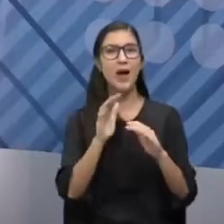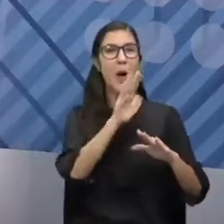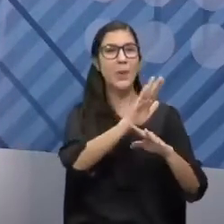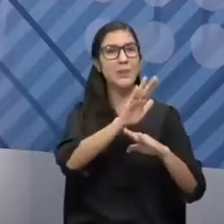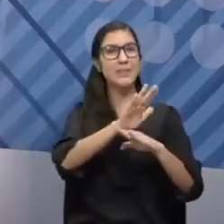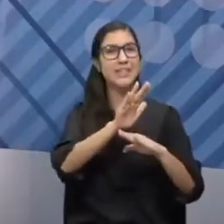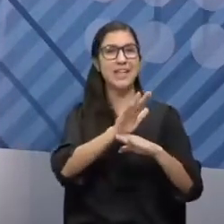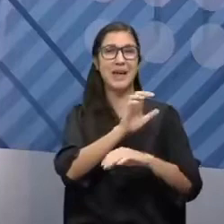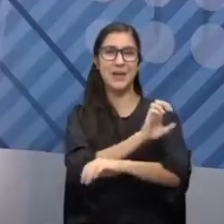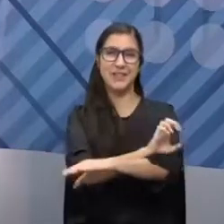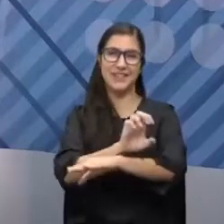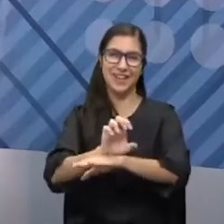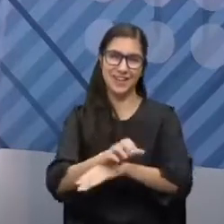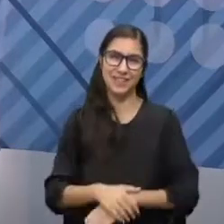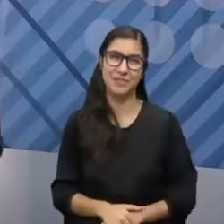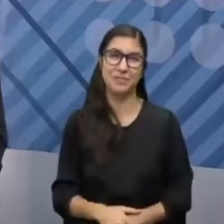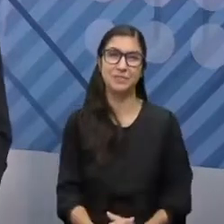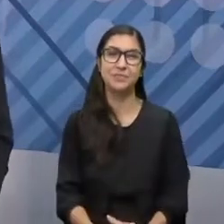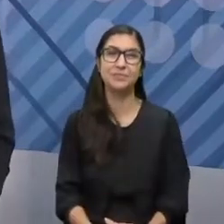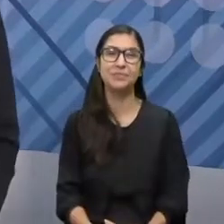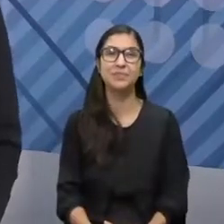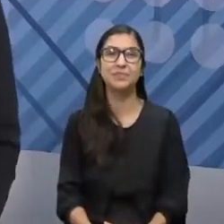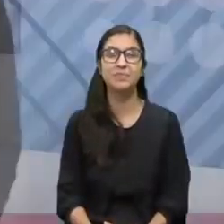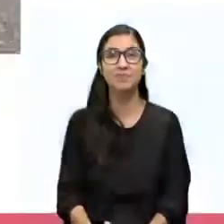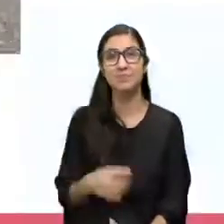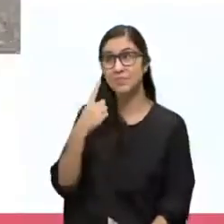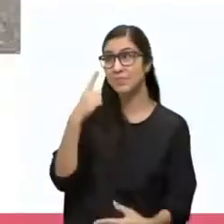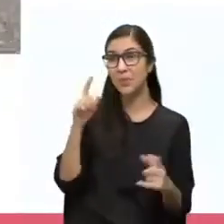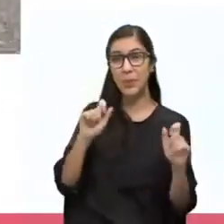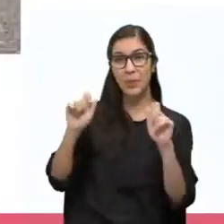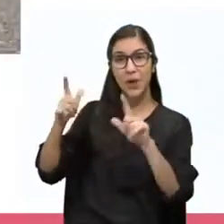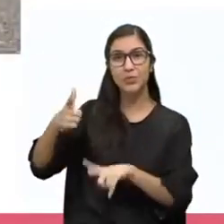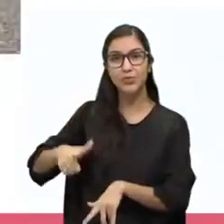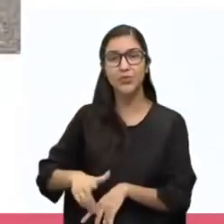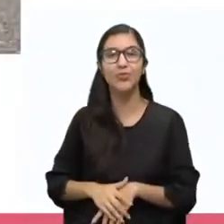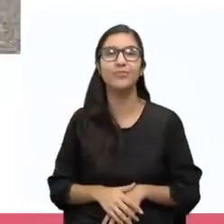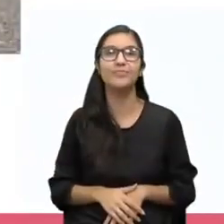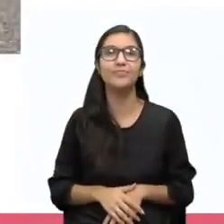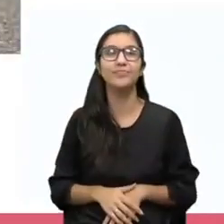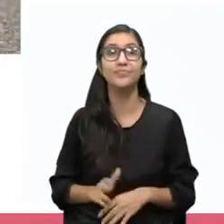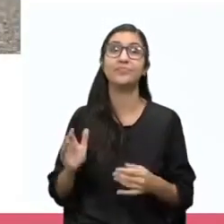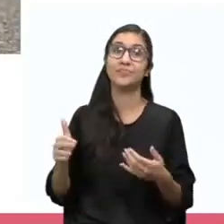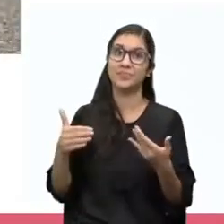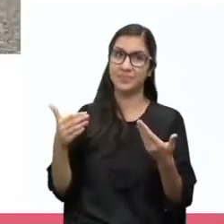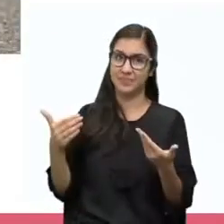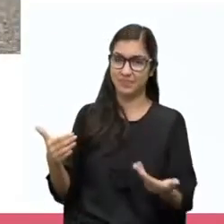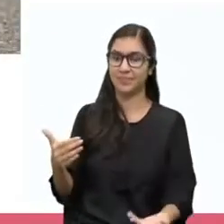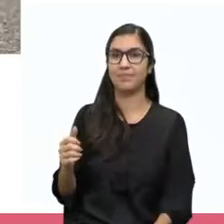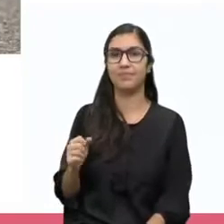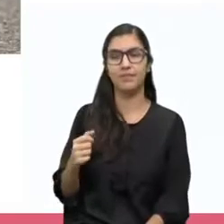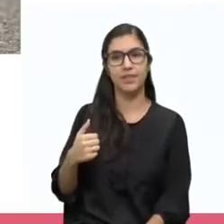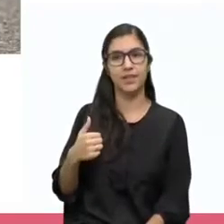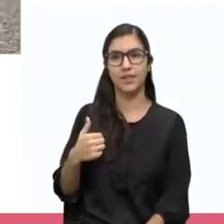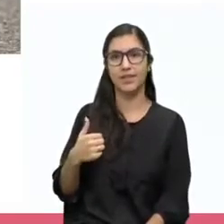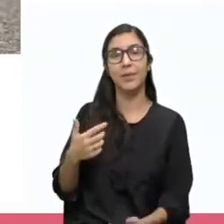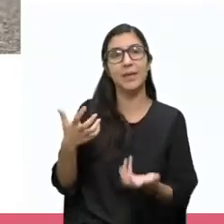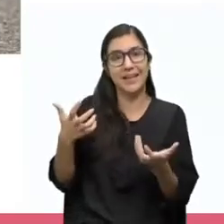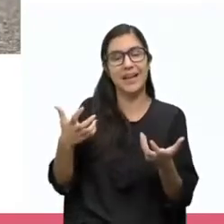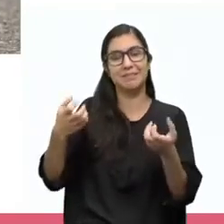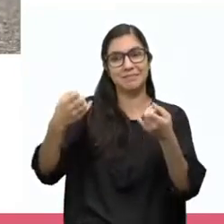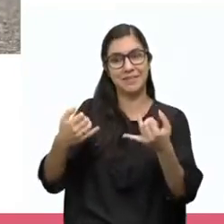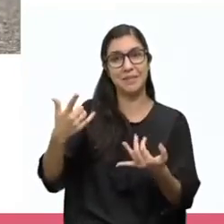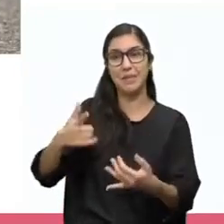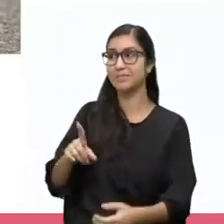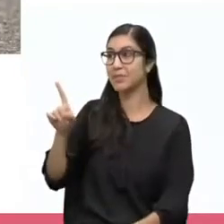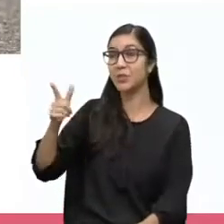auxiliar no nosso estágio. Vamos ao quadro novamente. Então, não posso terminar a nossa aula sem